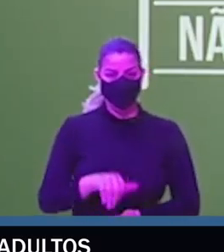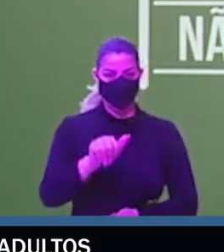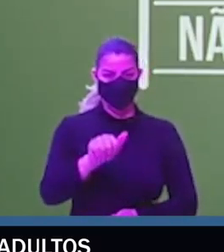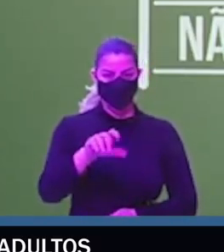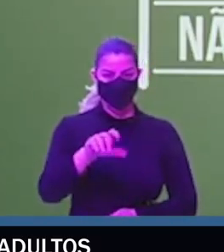adolescentes